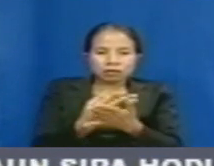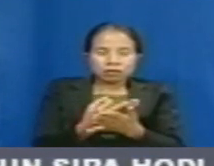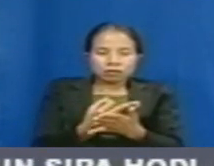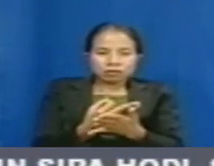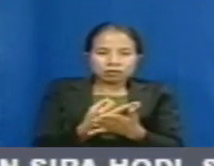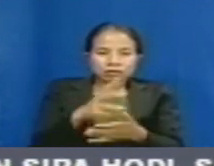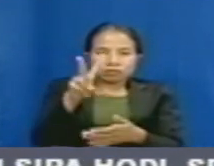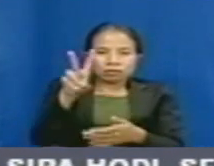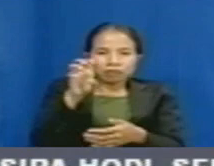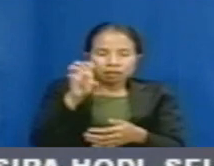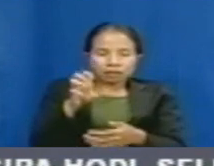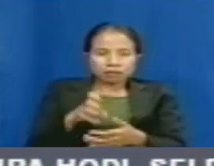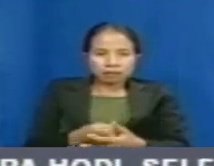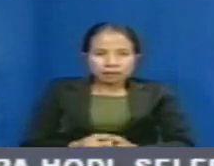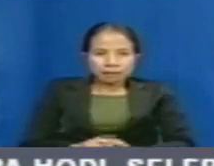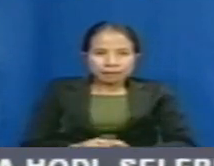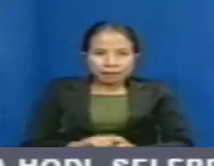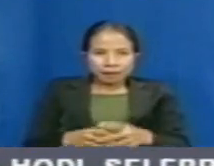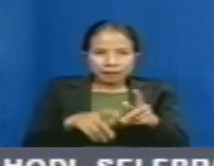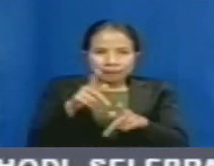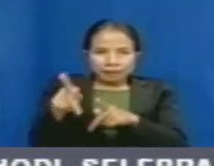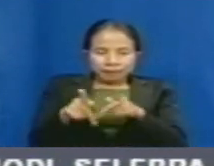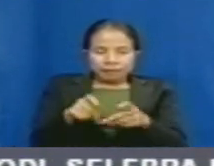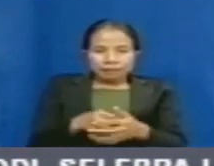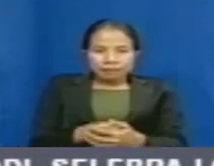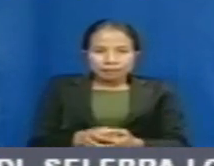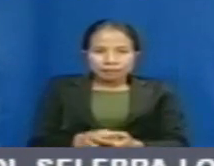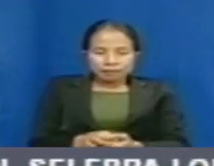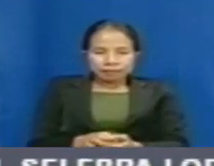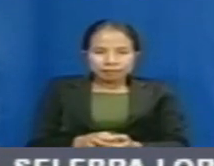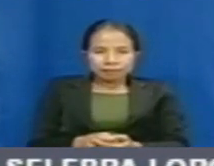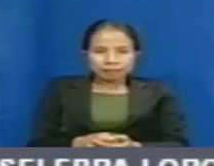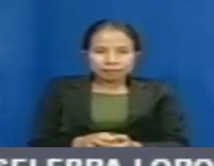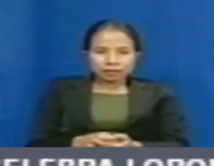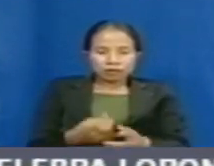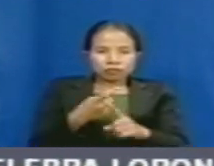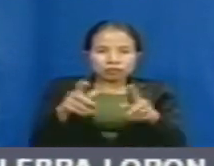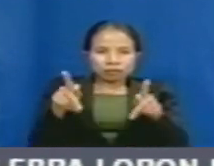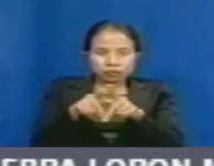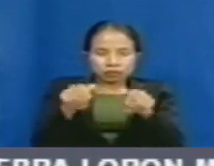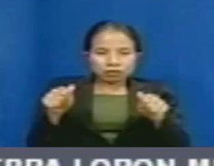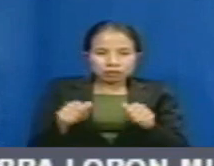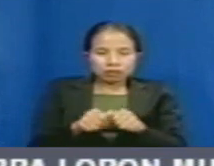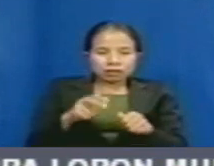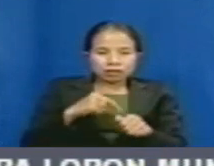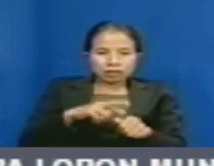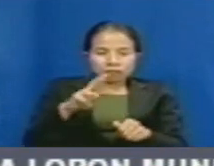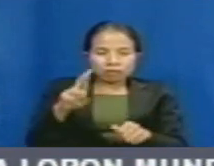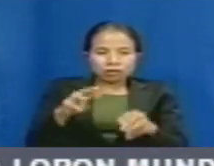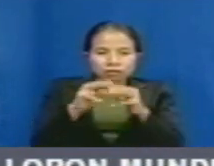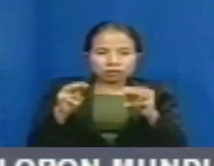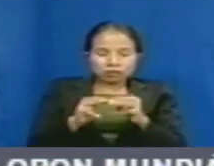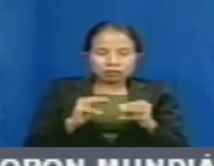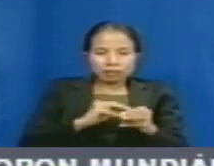americano Atusrua. Beneficiário Sri Unida Atusi Turresten, o se posto administrativo Anatarbora,